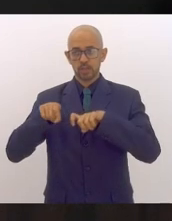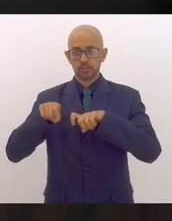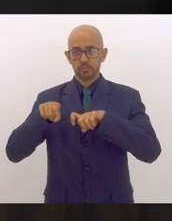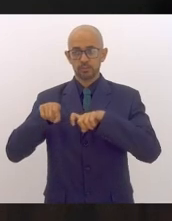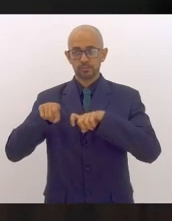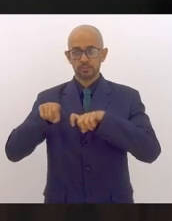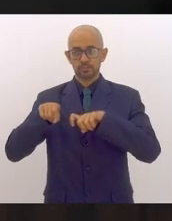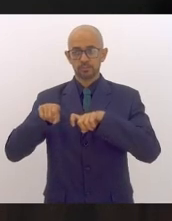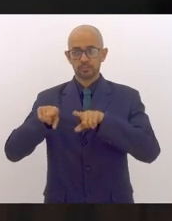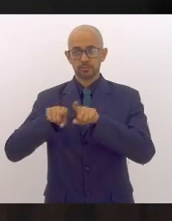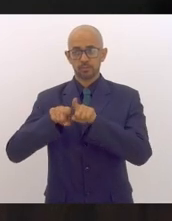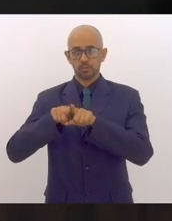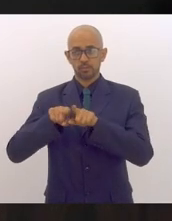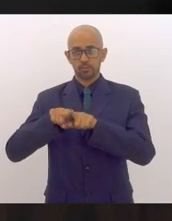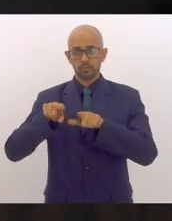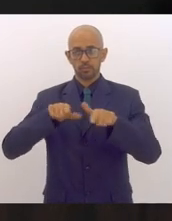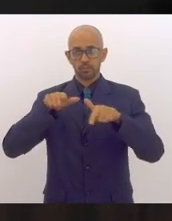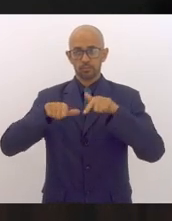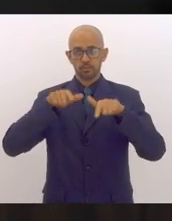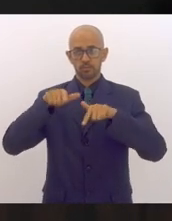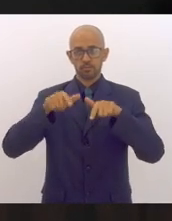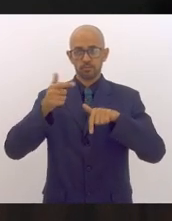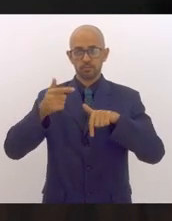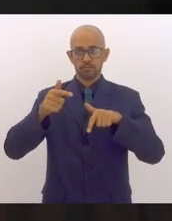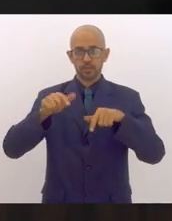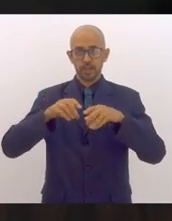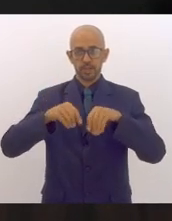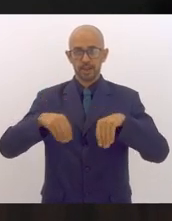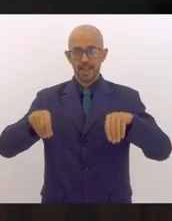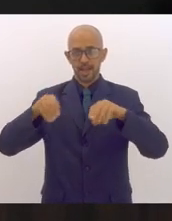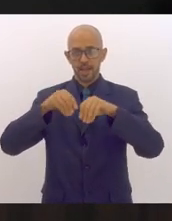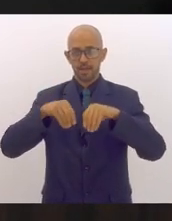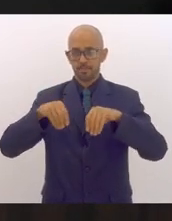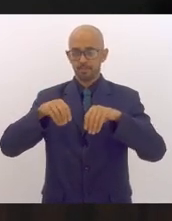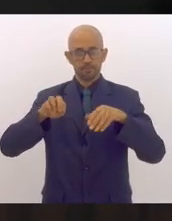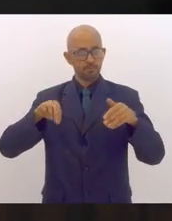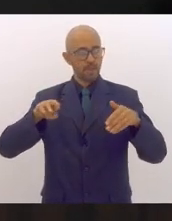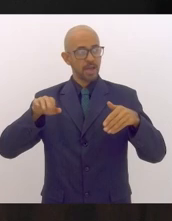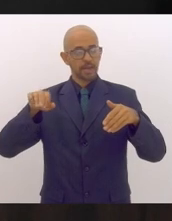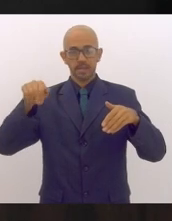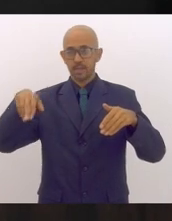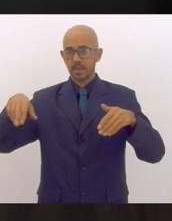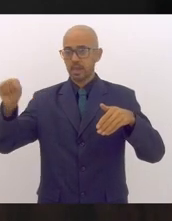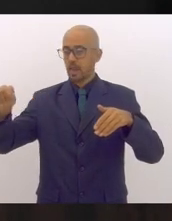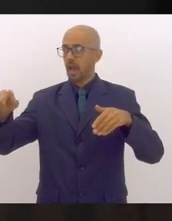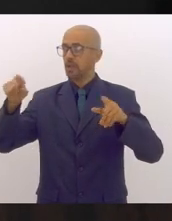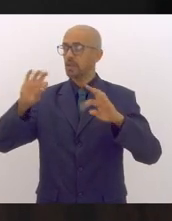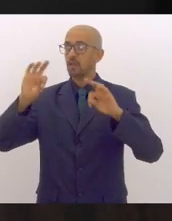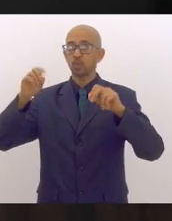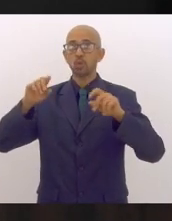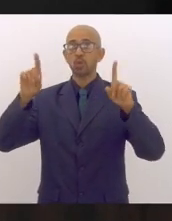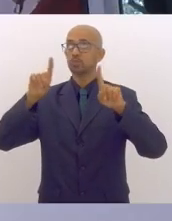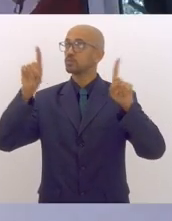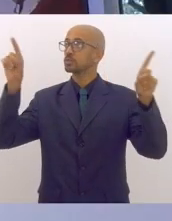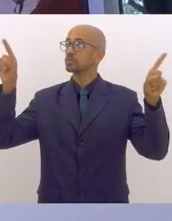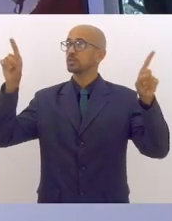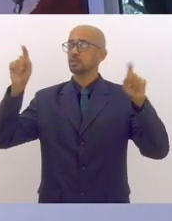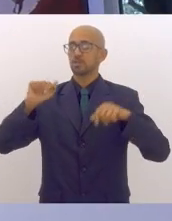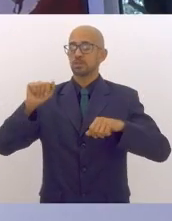dos Trabalhadores Sem Serra. Marina, seja bem-vinda. E os companheiros e companheiras aí do Sindicato de